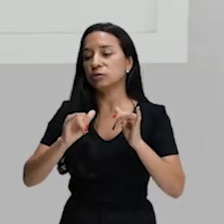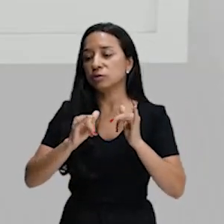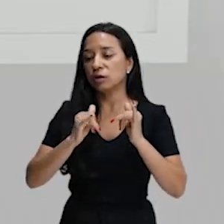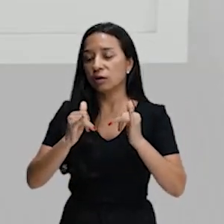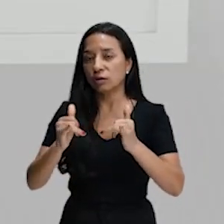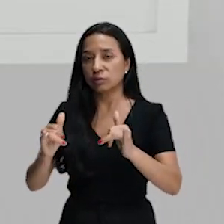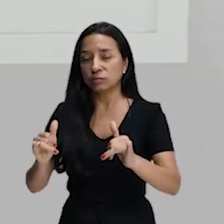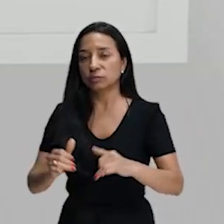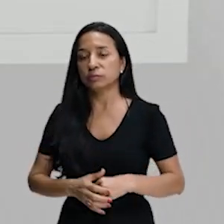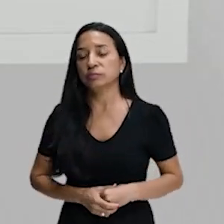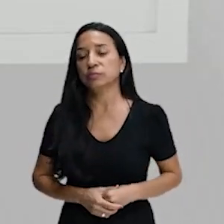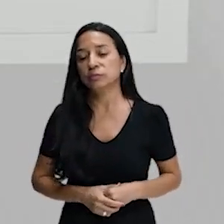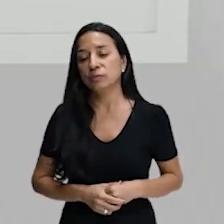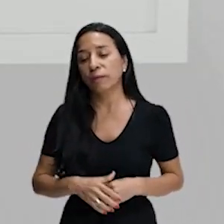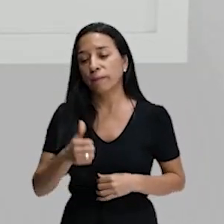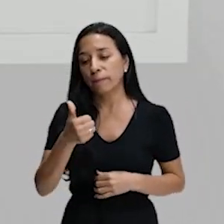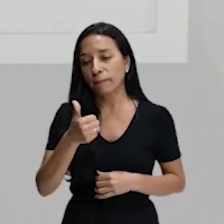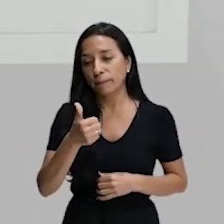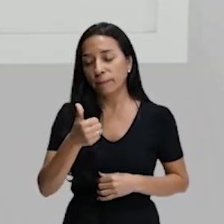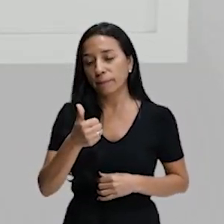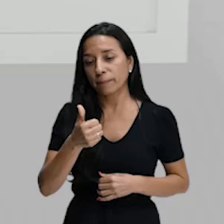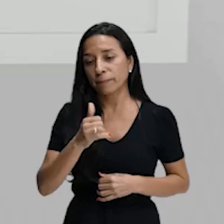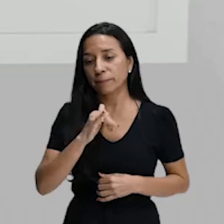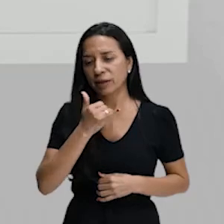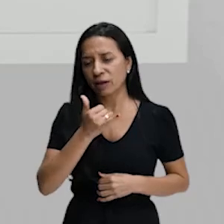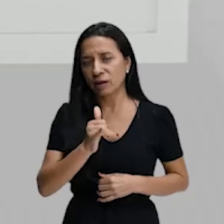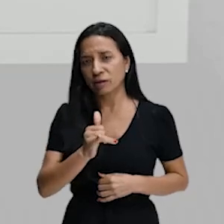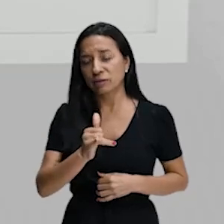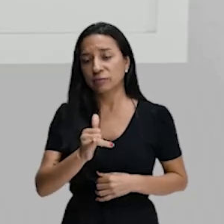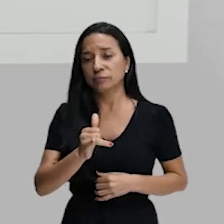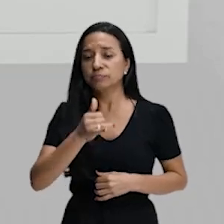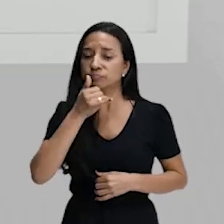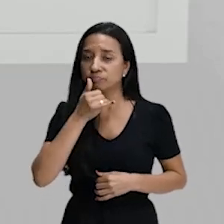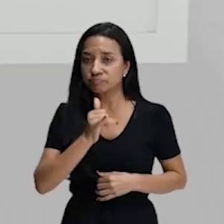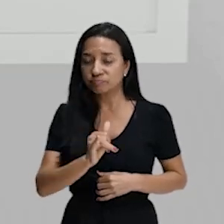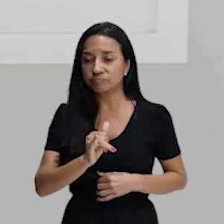vamos lá para a primeira questão de hoje, né? A questão diz o seguinte: